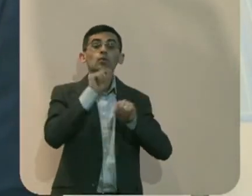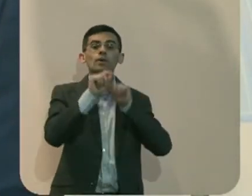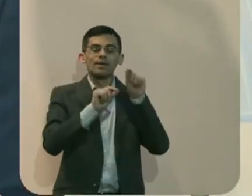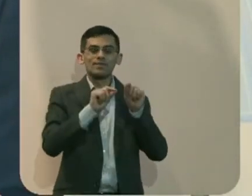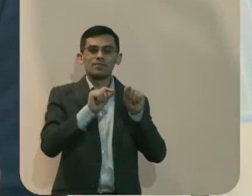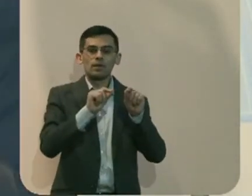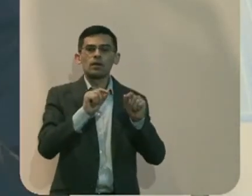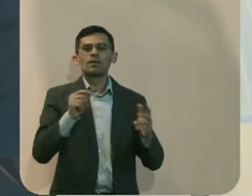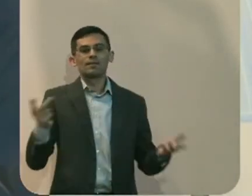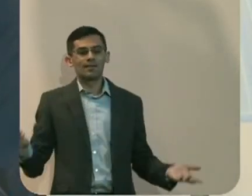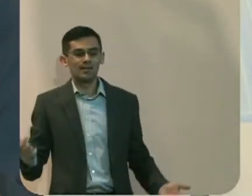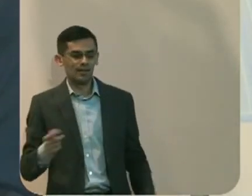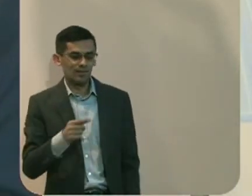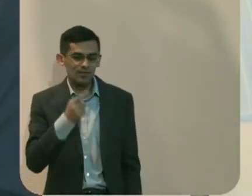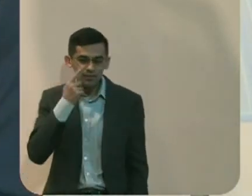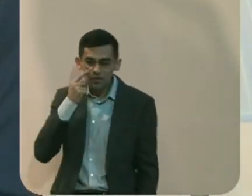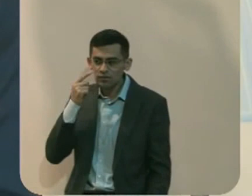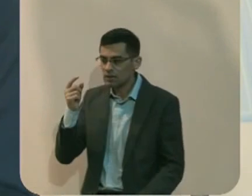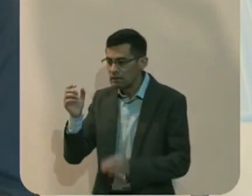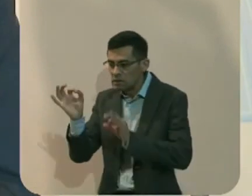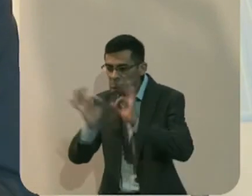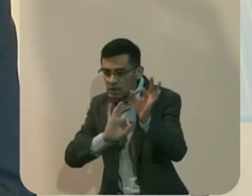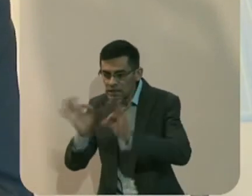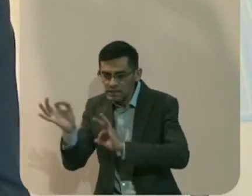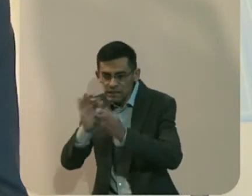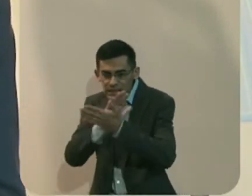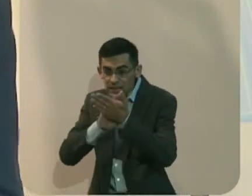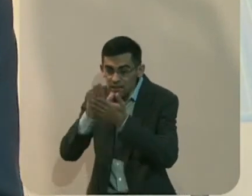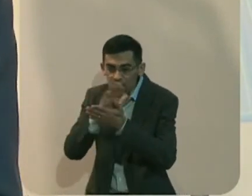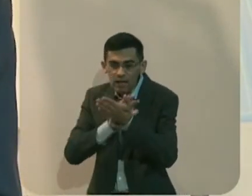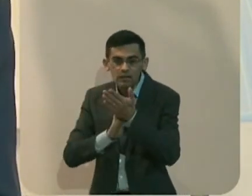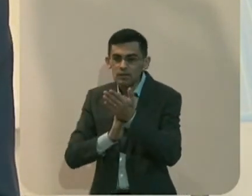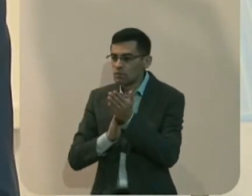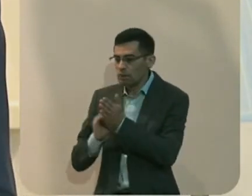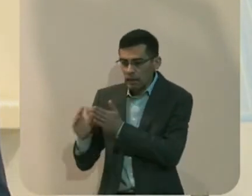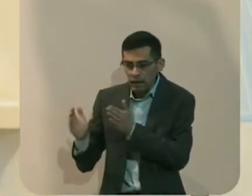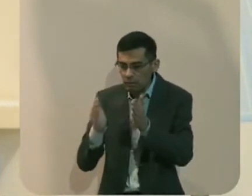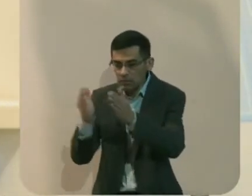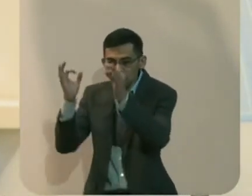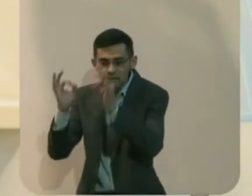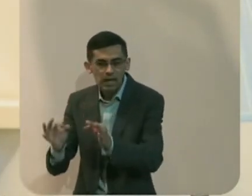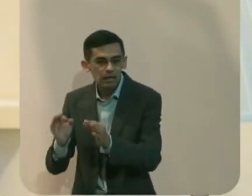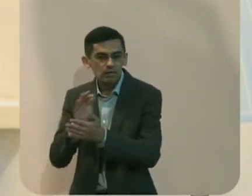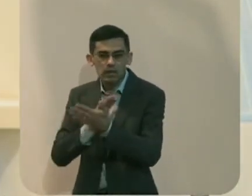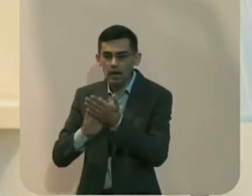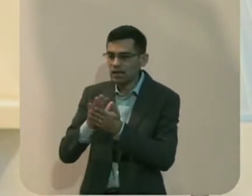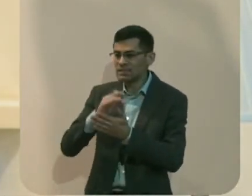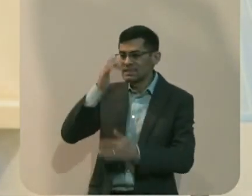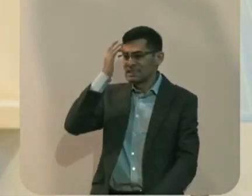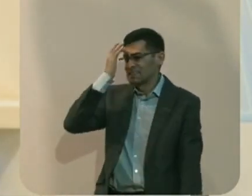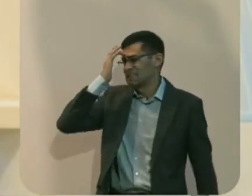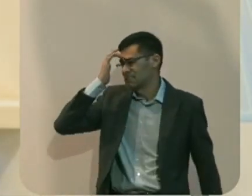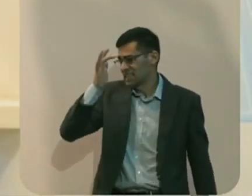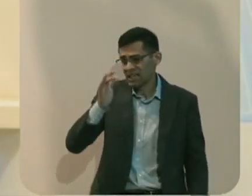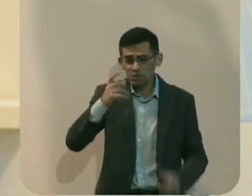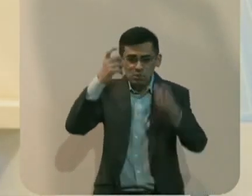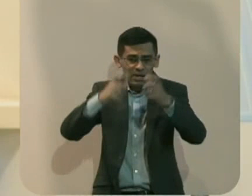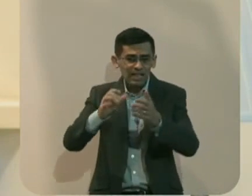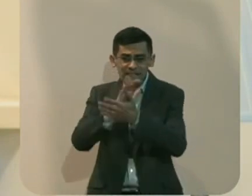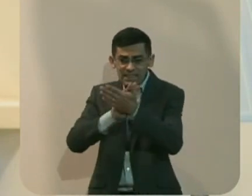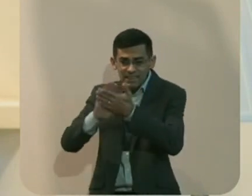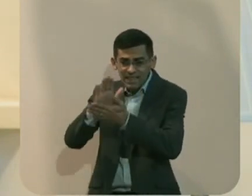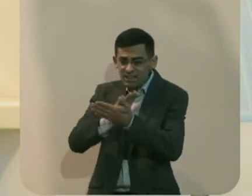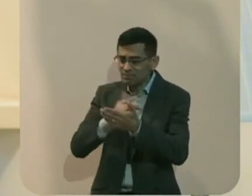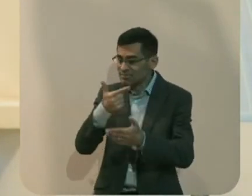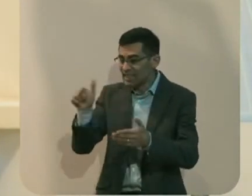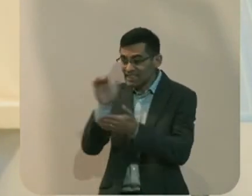vendo? Você não fez planejamento, você não tem mapa, você não tem rota de suprimento, você não